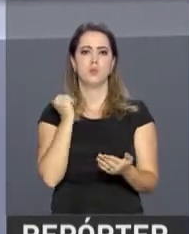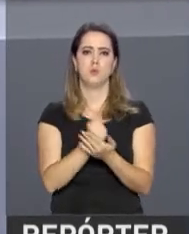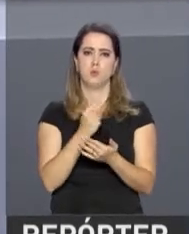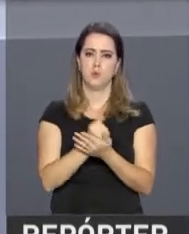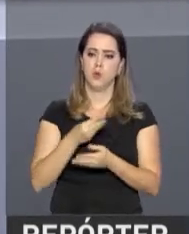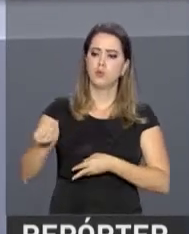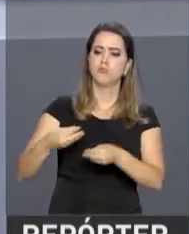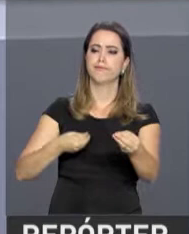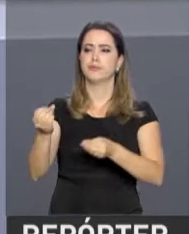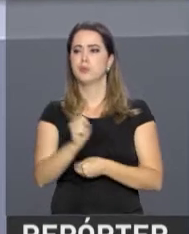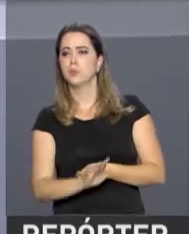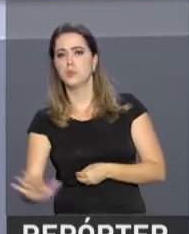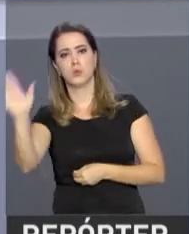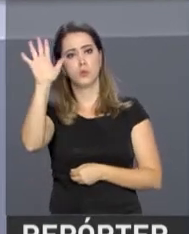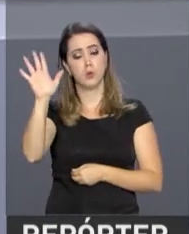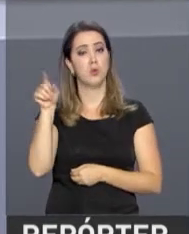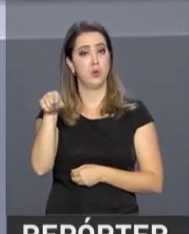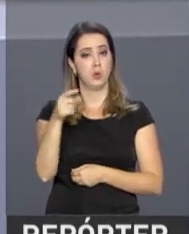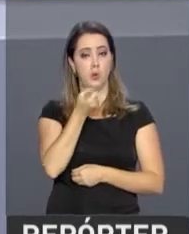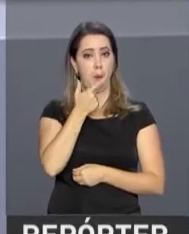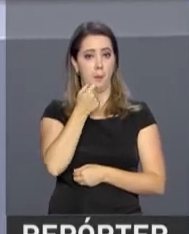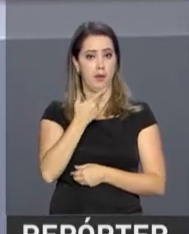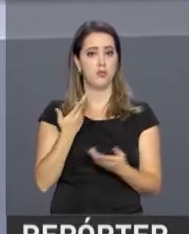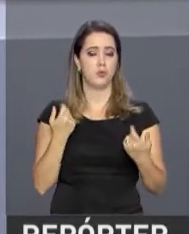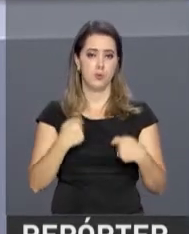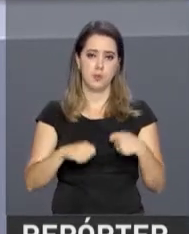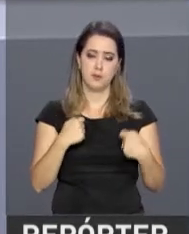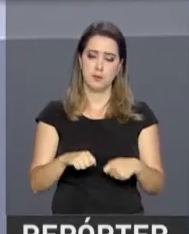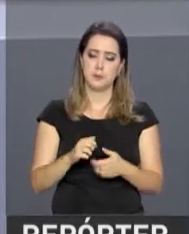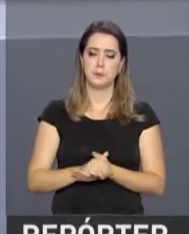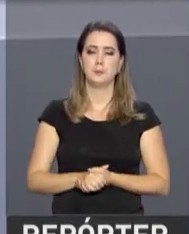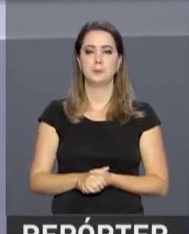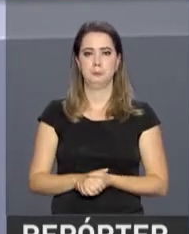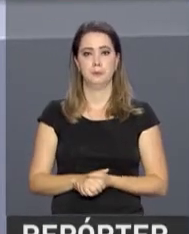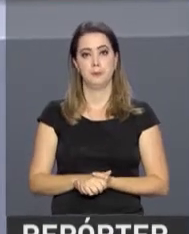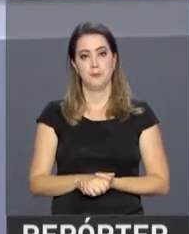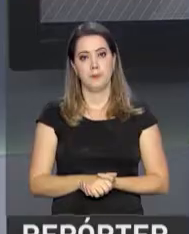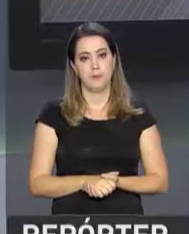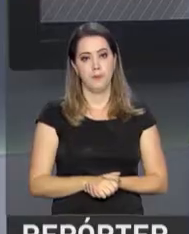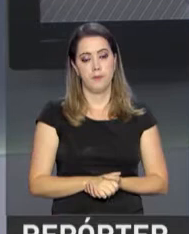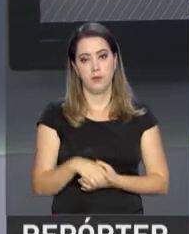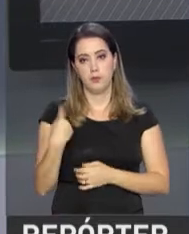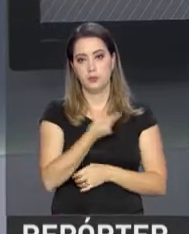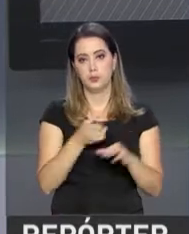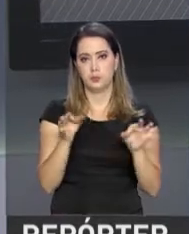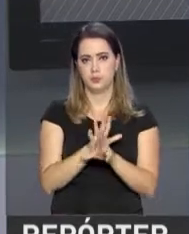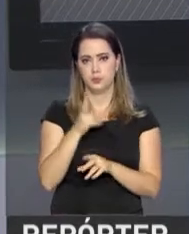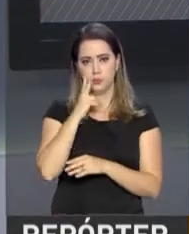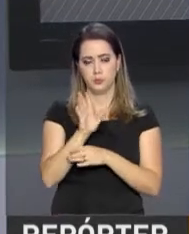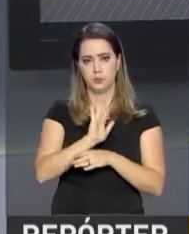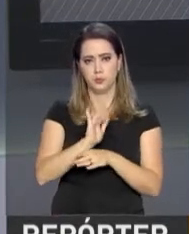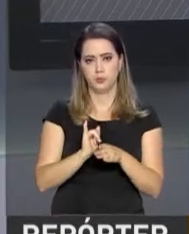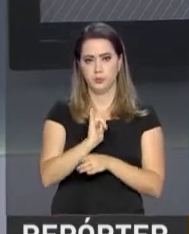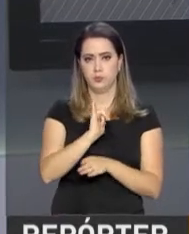a compra ea distribuição centralizadas desses medicamentos aos estados e municípios nós ficamos por aqui você